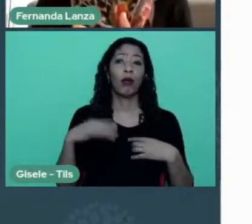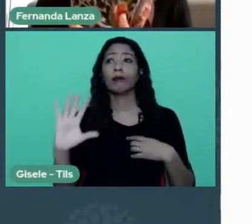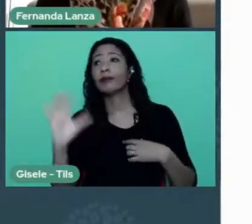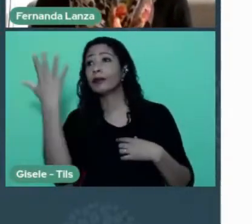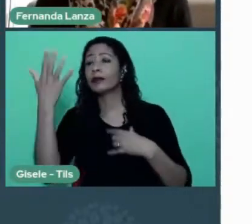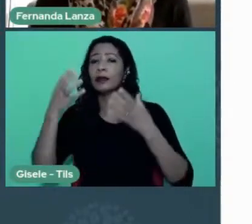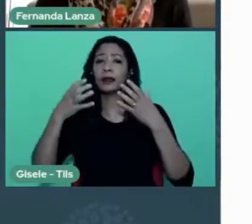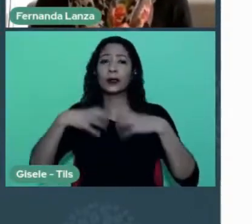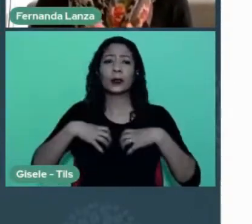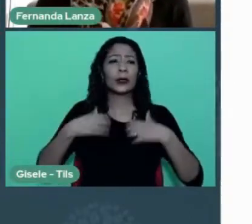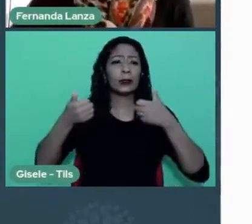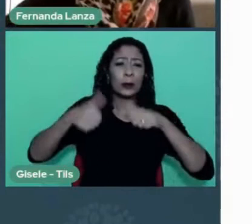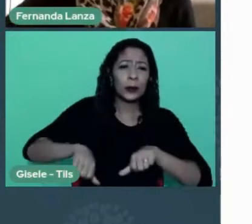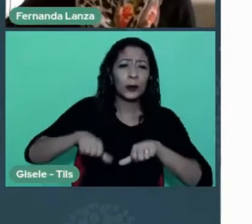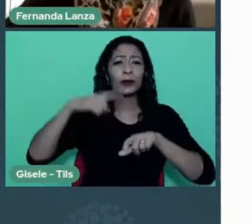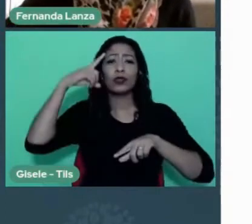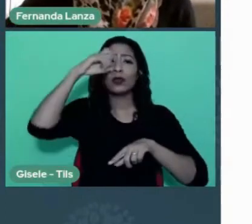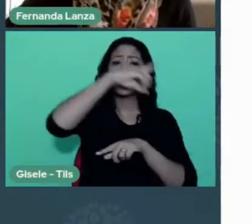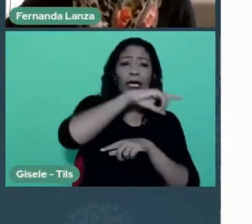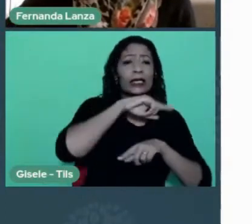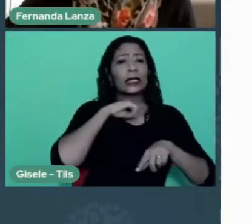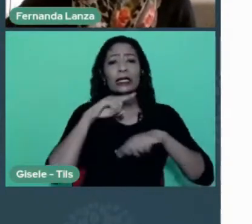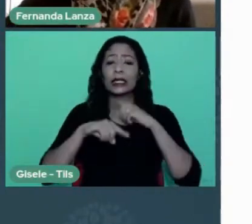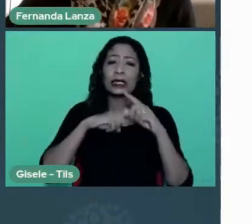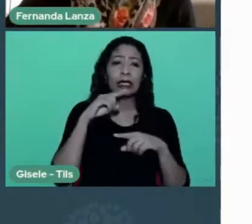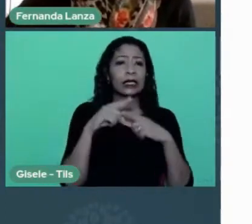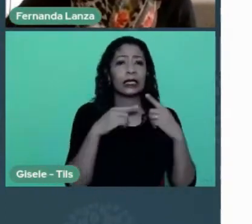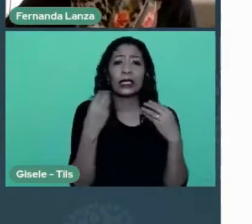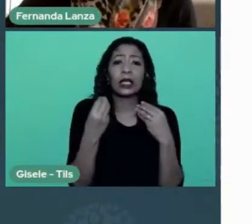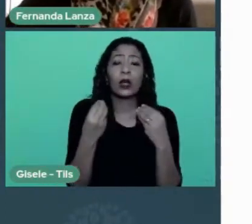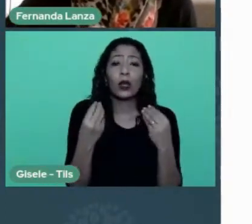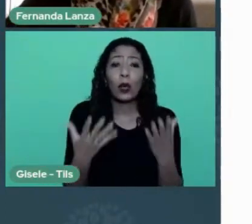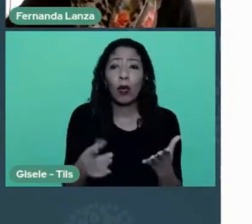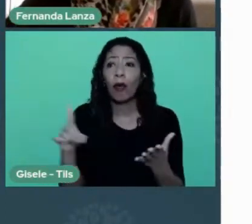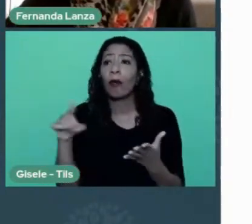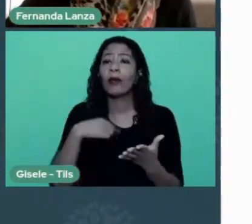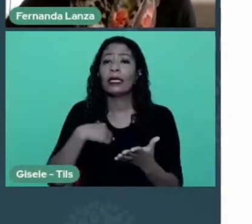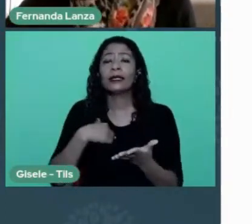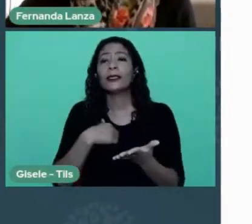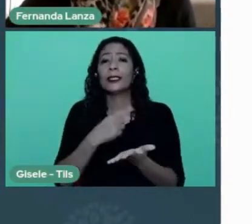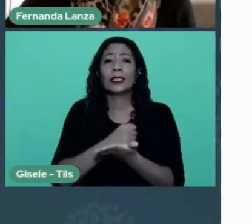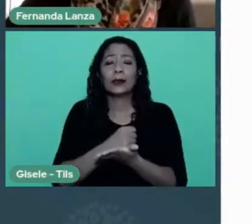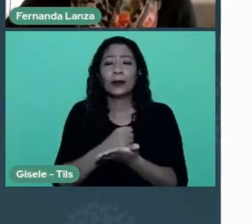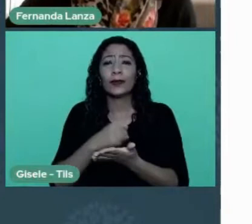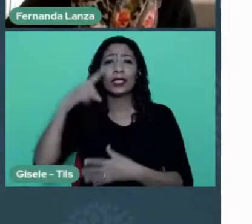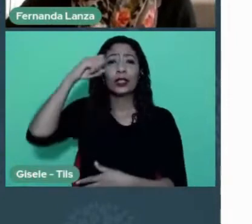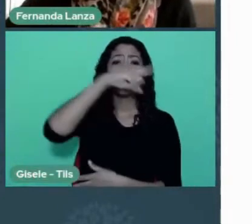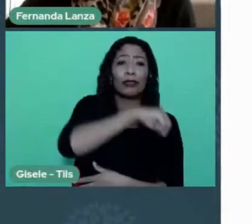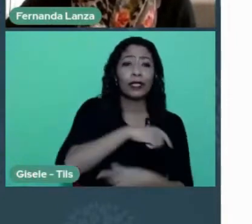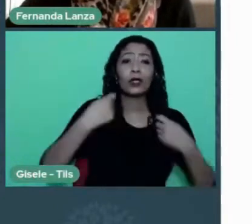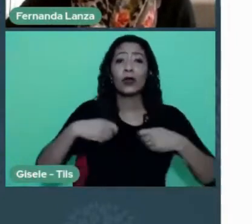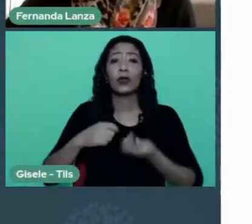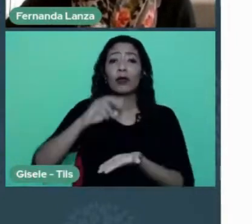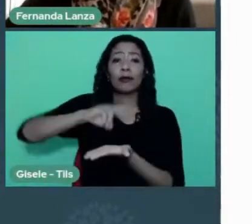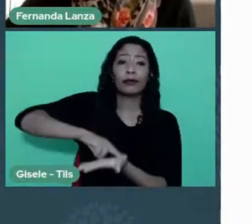crise, medo de ter dificuldade, medo de passar mal e precisar ser internado. Mas, mais uma vez,